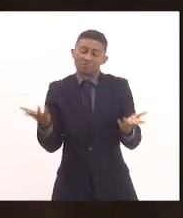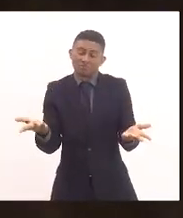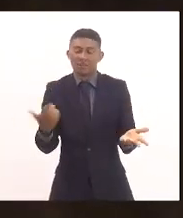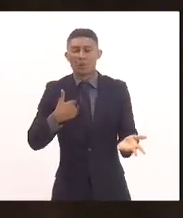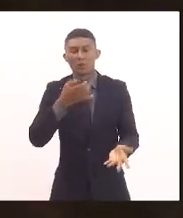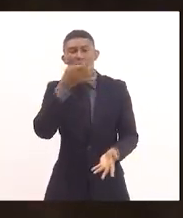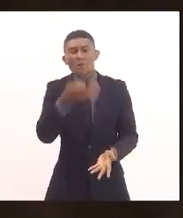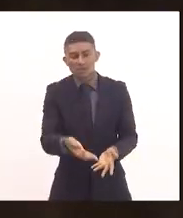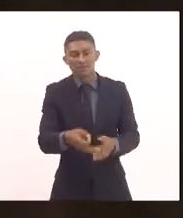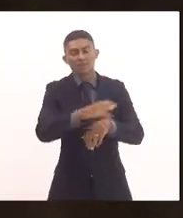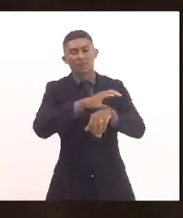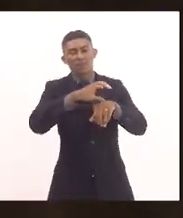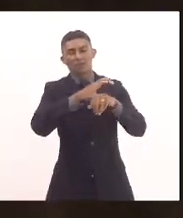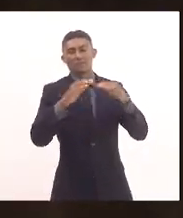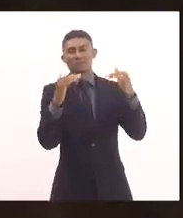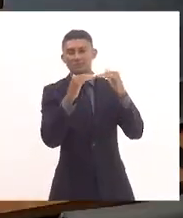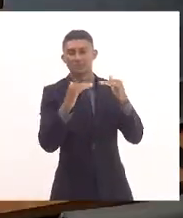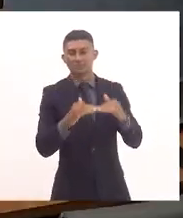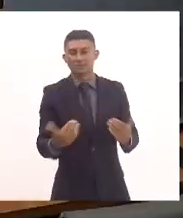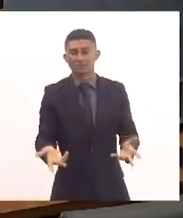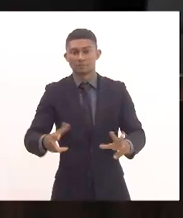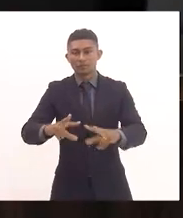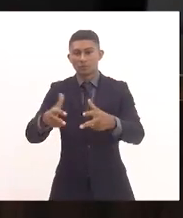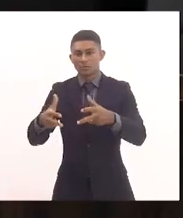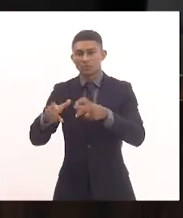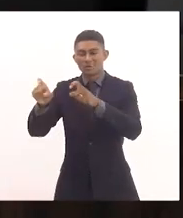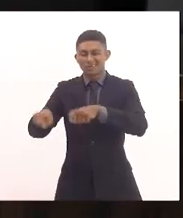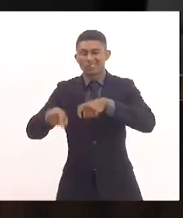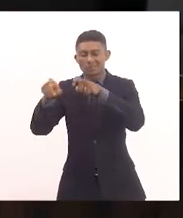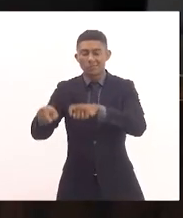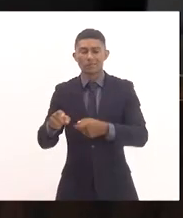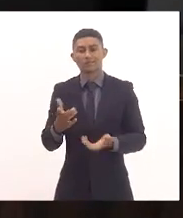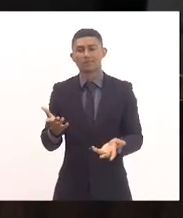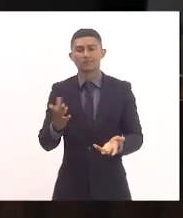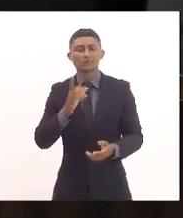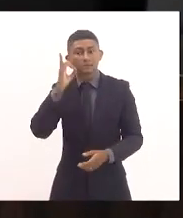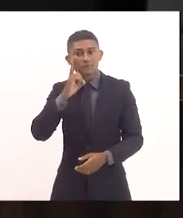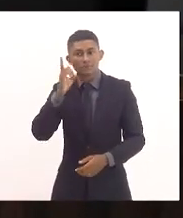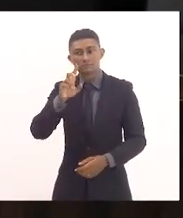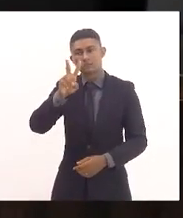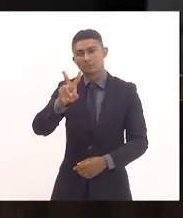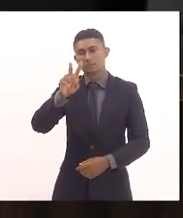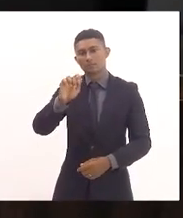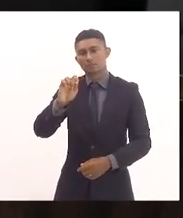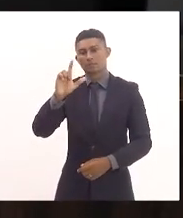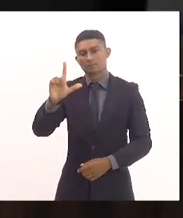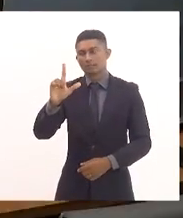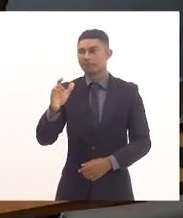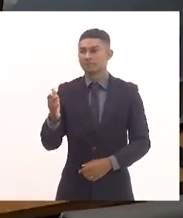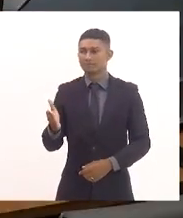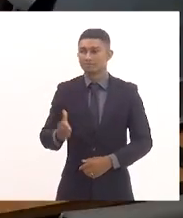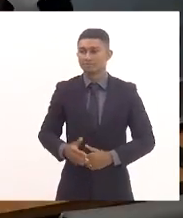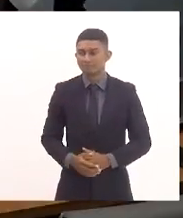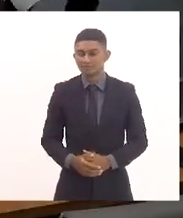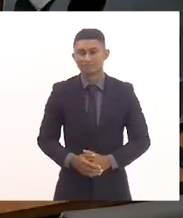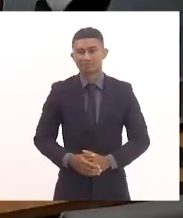pela constitucionalidade. Pela Comissão de Agricultura, deputado Valdo Ceasa.